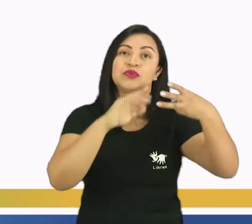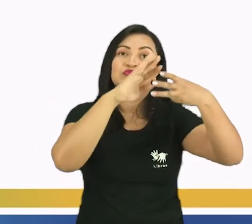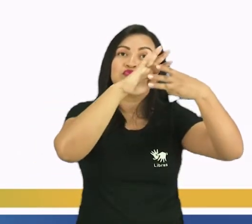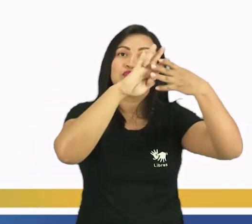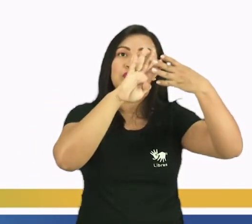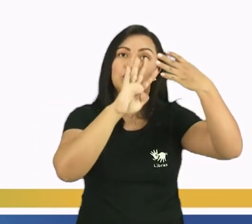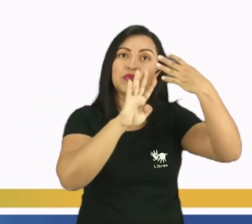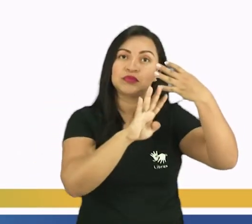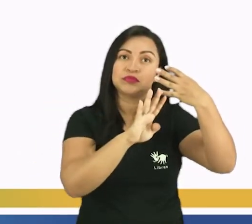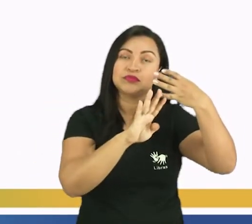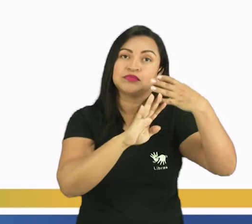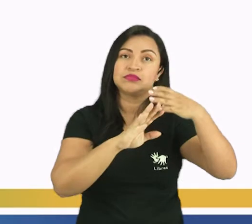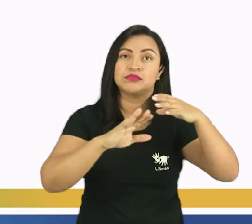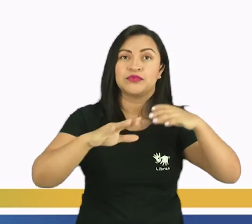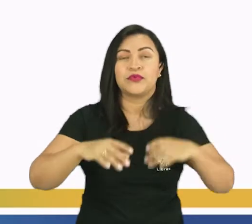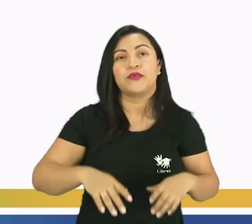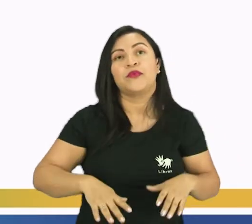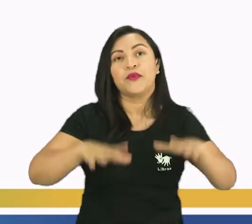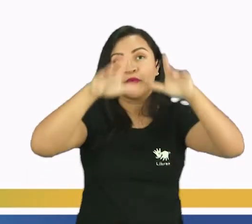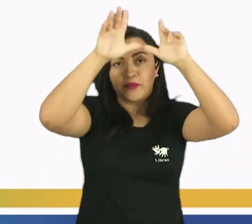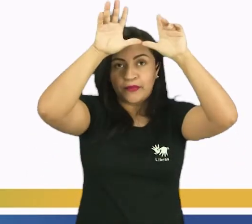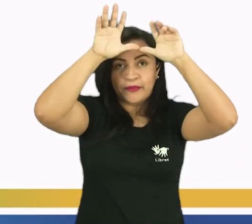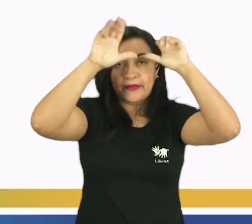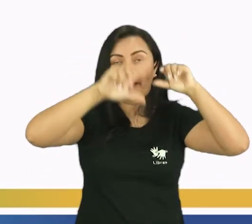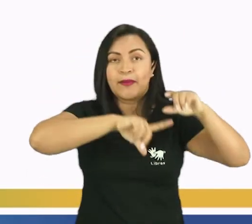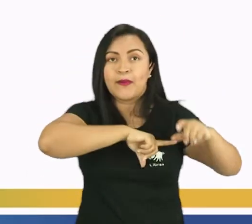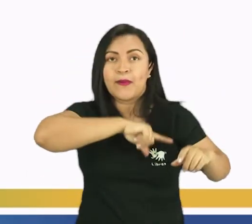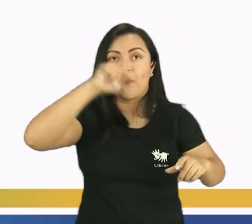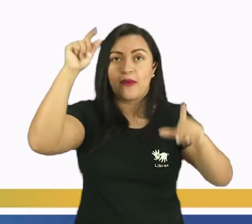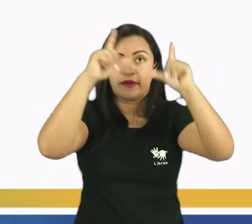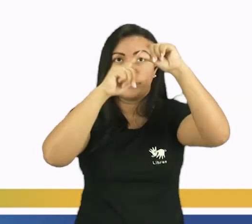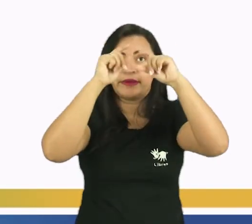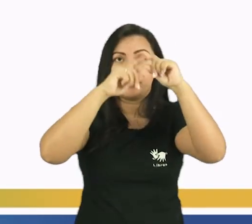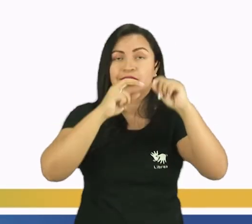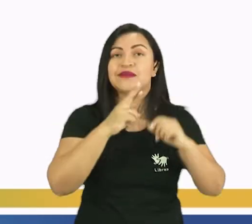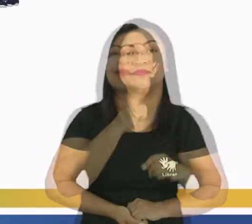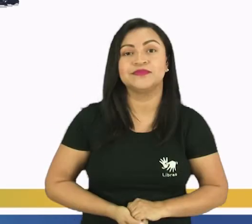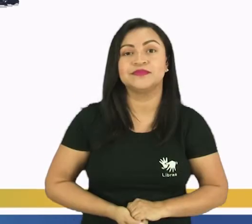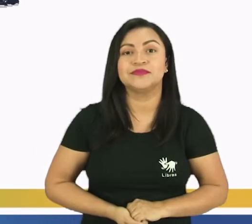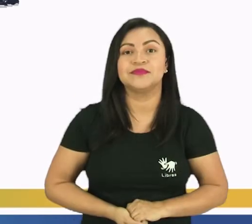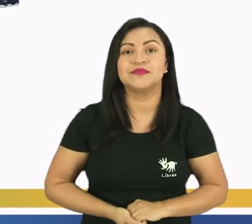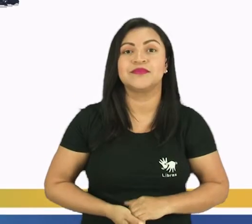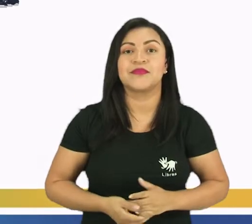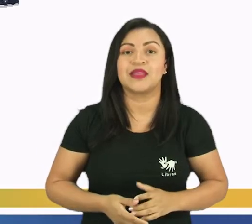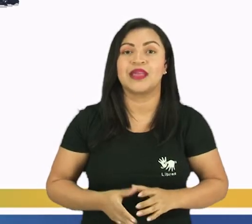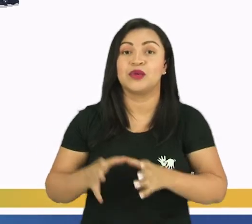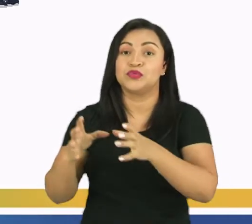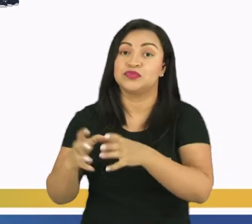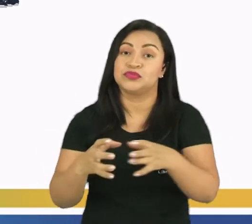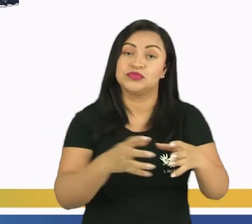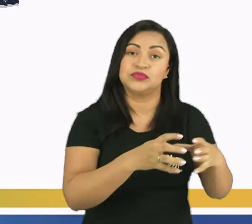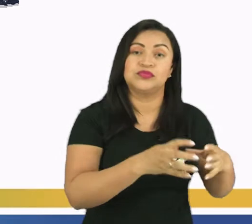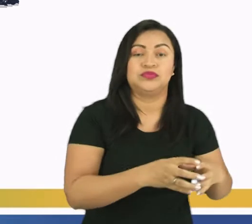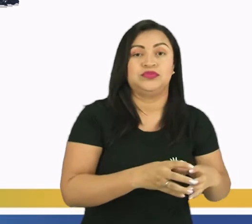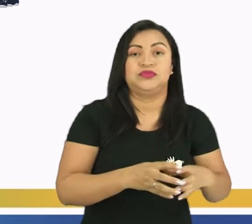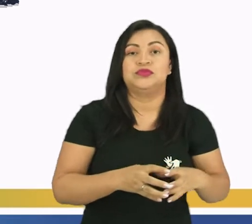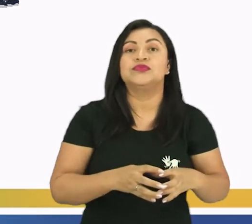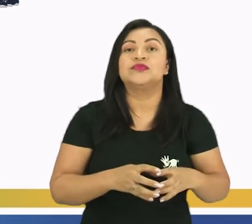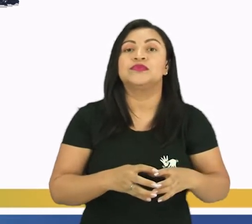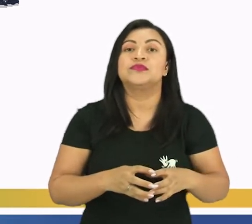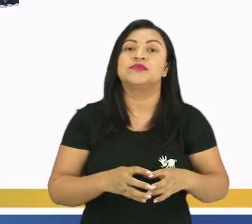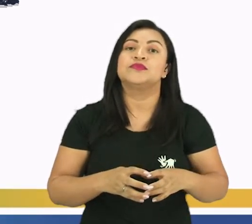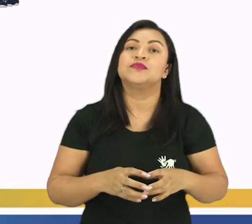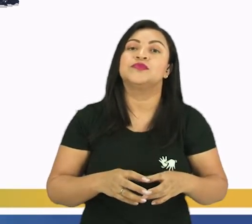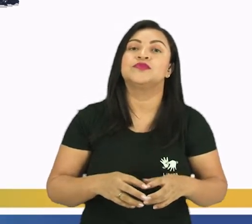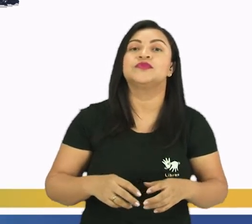Rondônia, Pará, Amapá e Tocantins. Etnias que têm forte presença na formação das